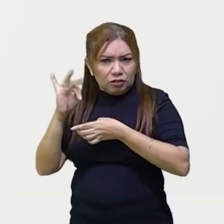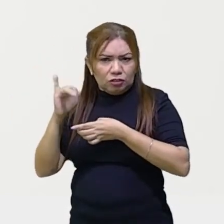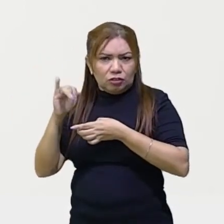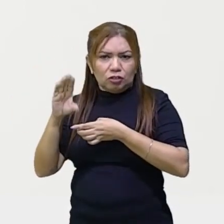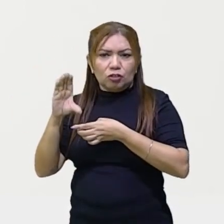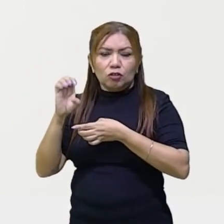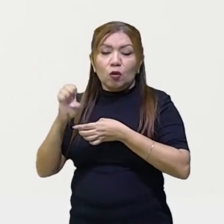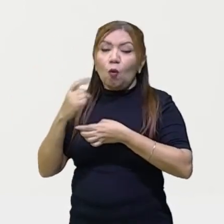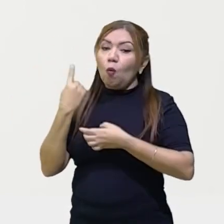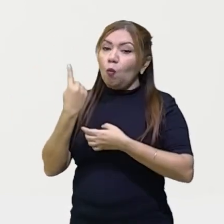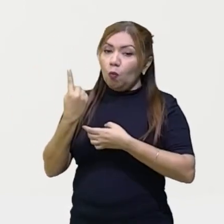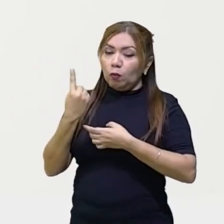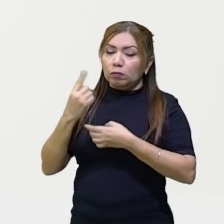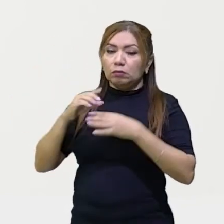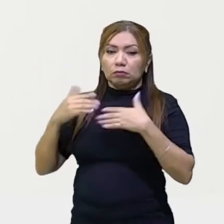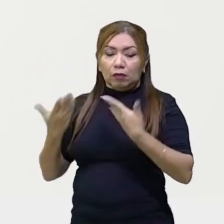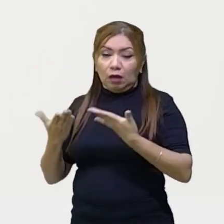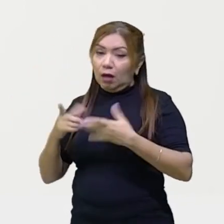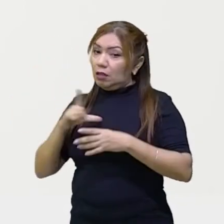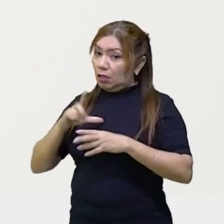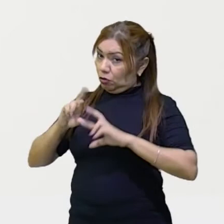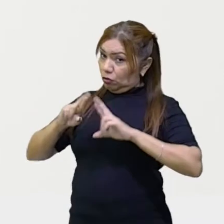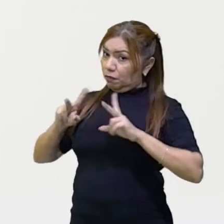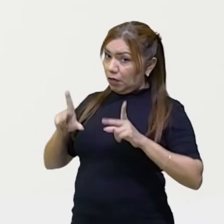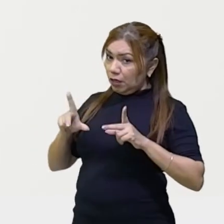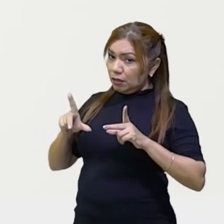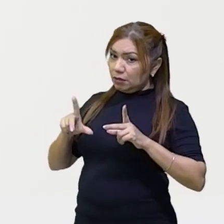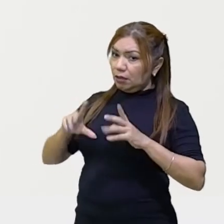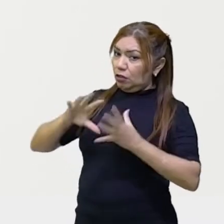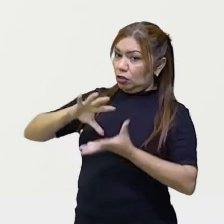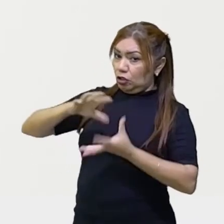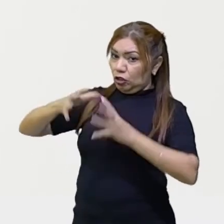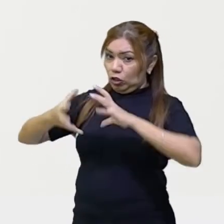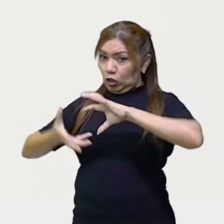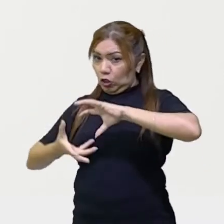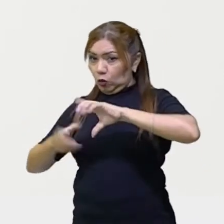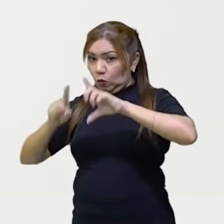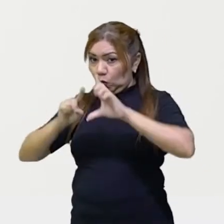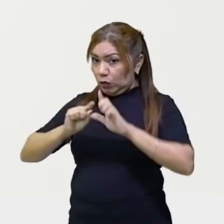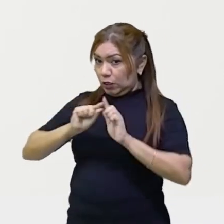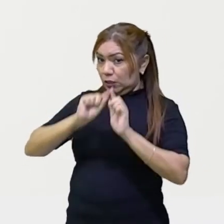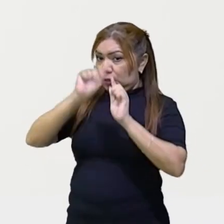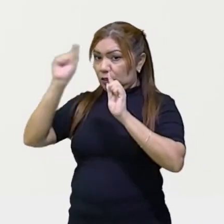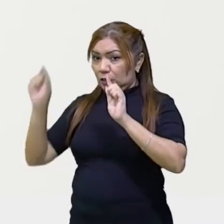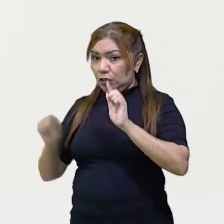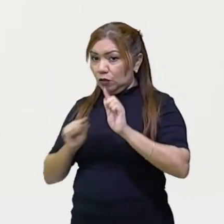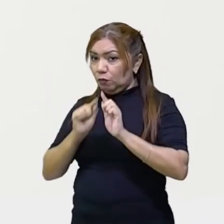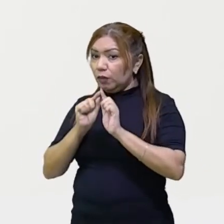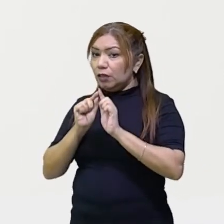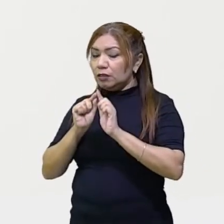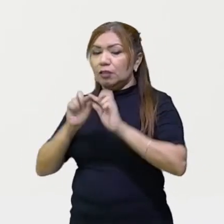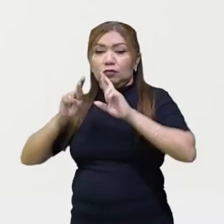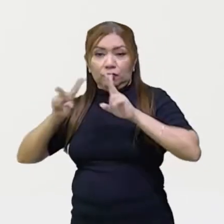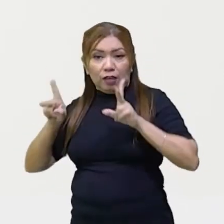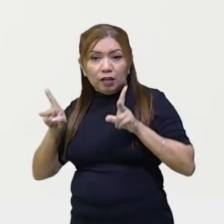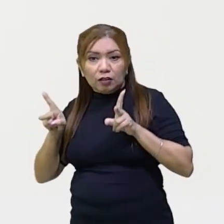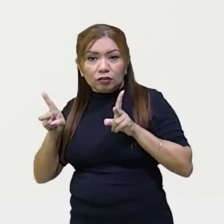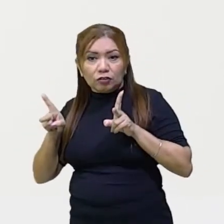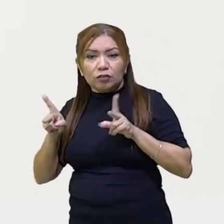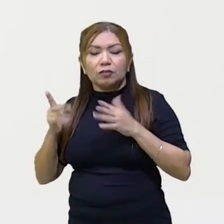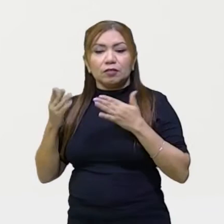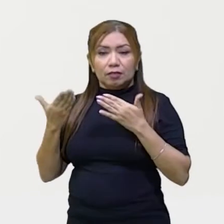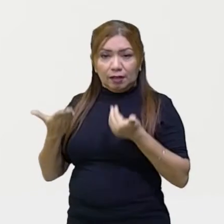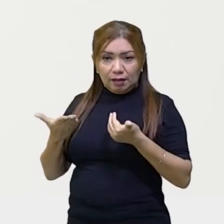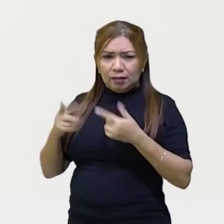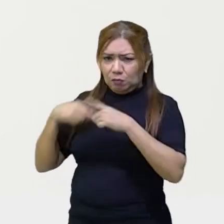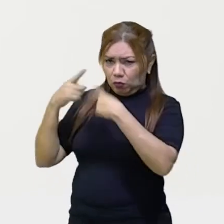uma diferença entre círculo e circunferência que eu vou falar para vocês nas próximas aulas tá próxima aula prometo que eu vou falar para você mas tem